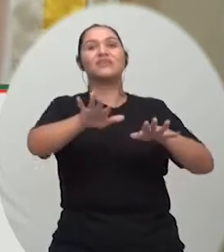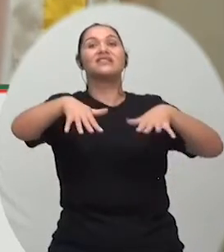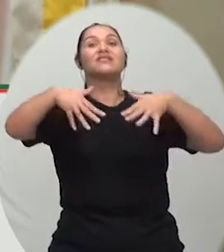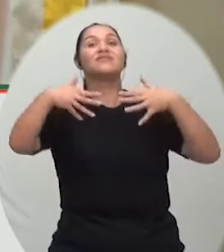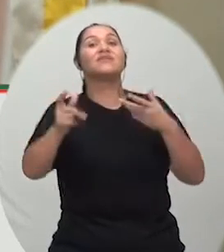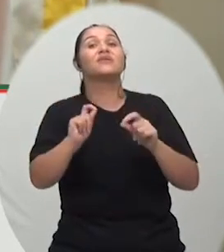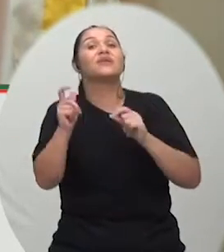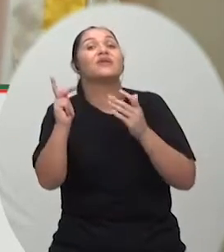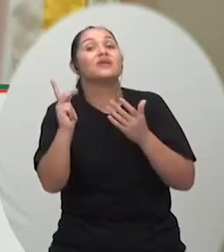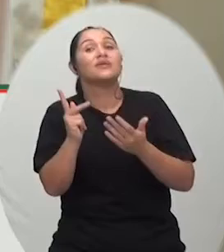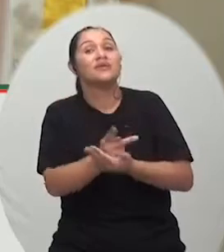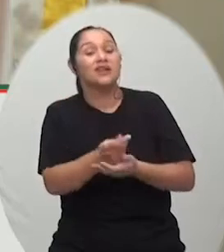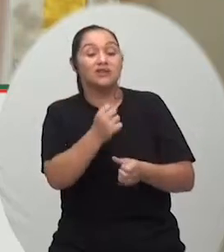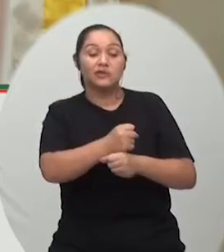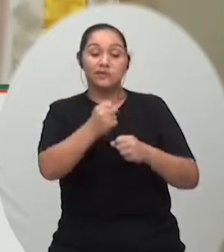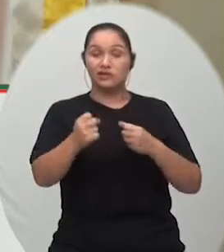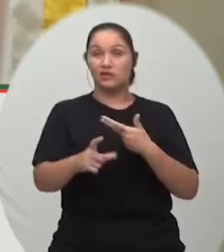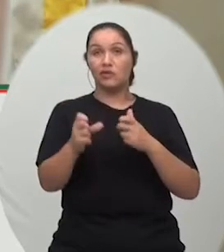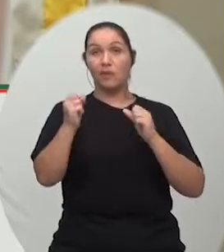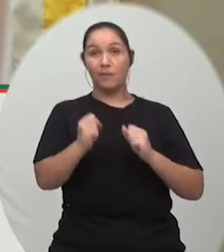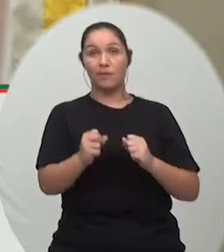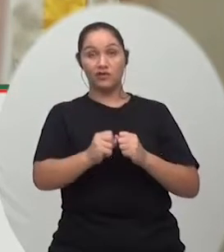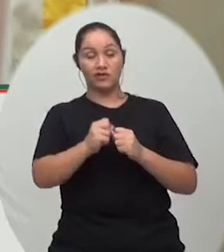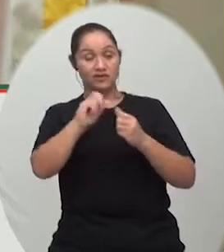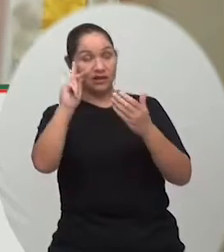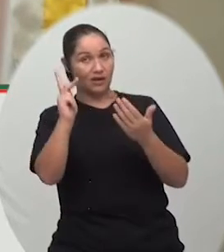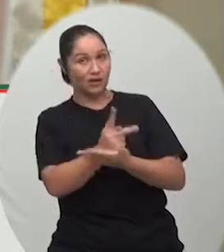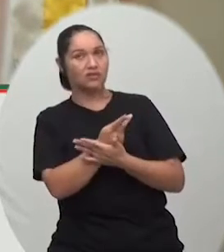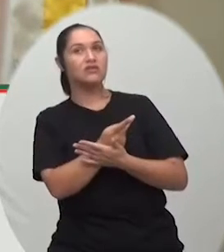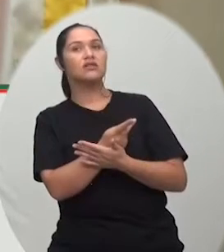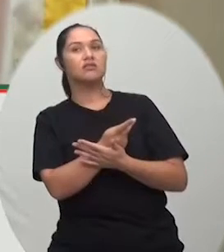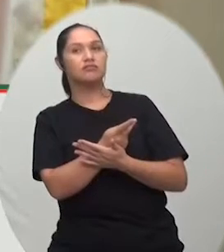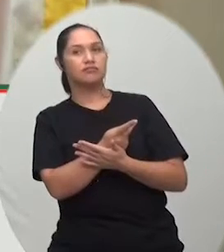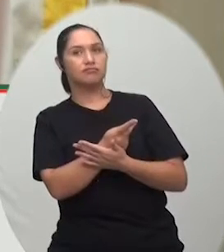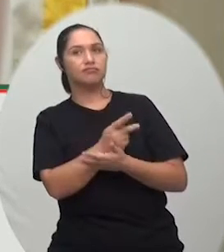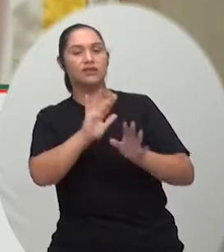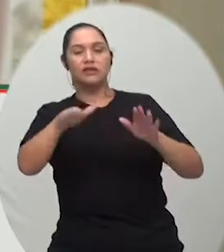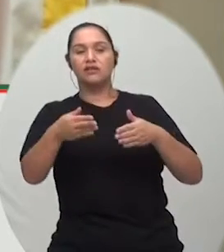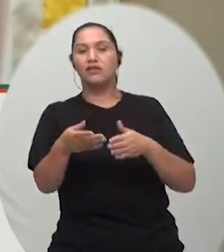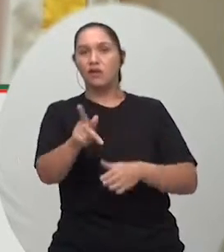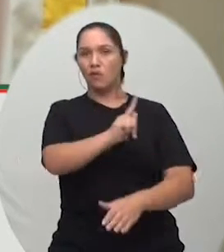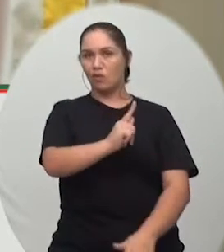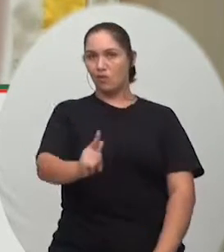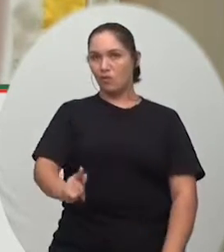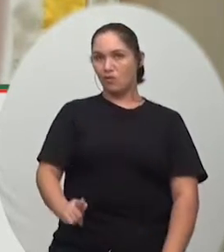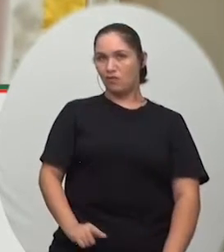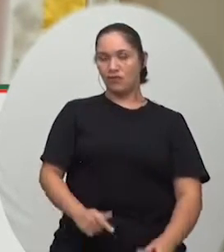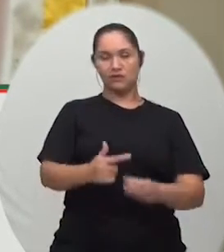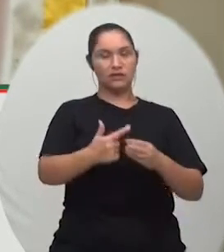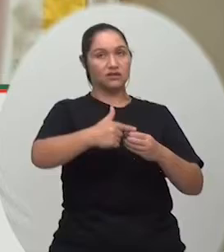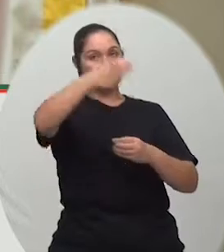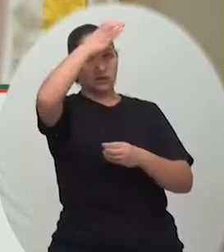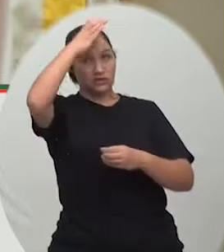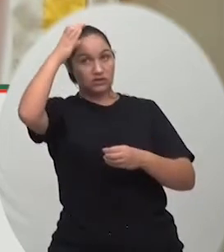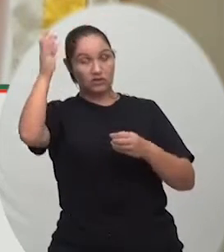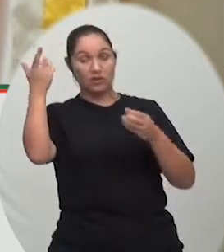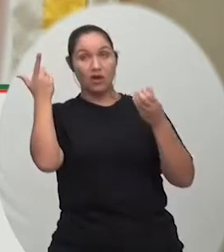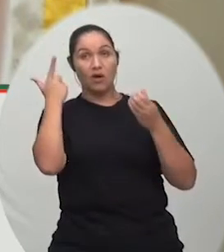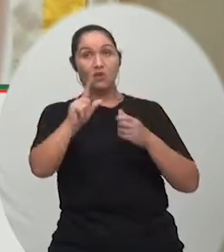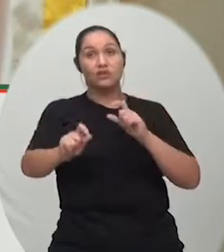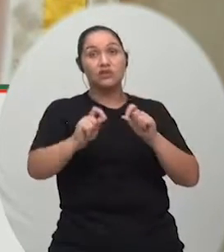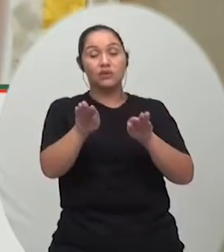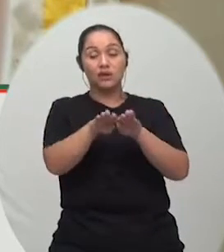o executivo as coloque em prática. Então, não seria possível o governo do município de Criciúma atingir o equilíbrio